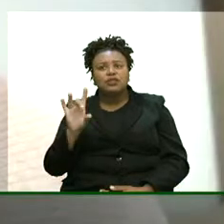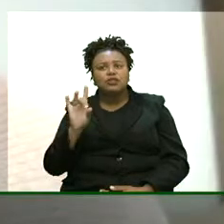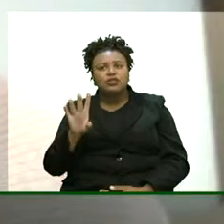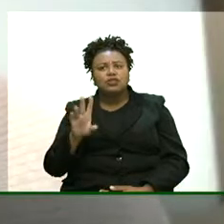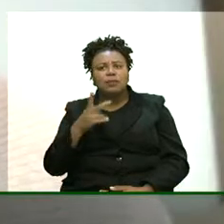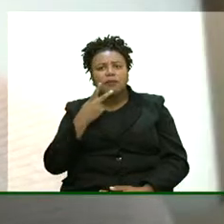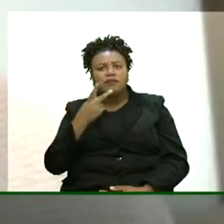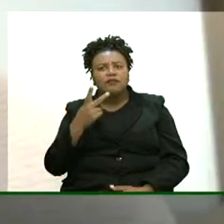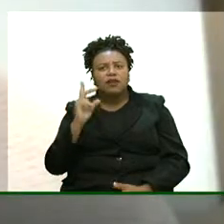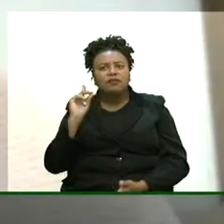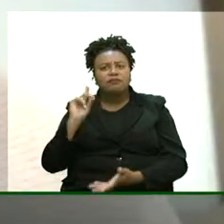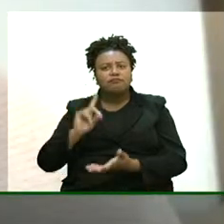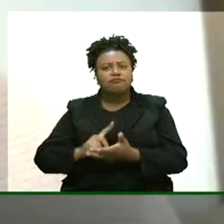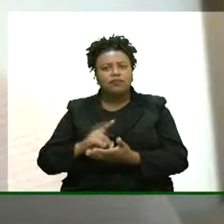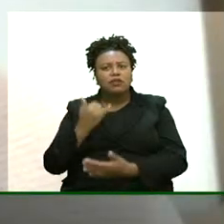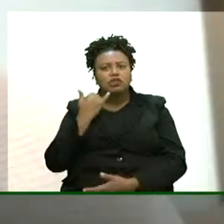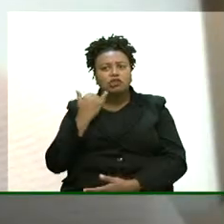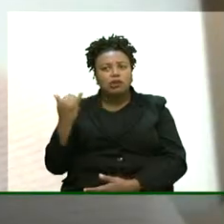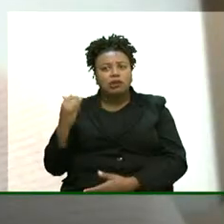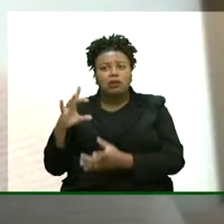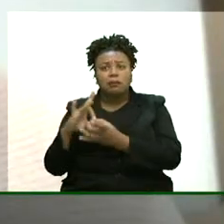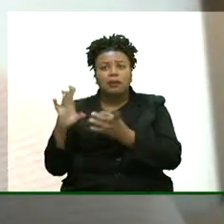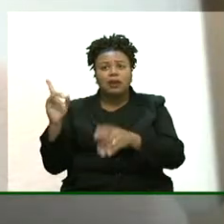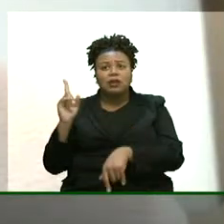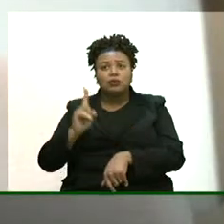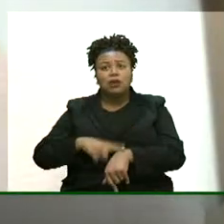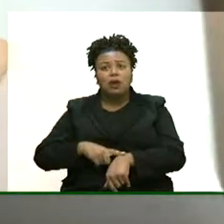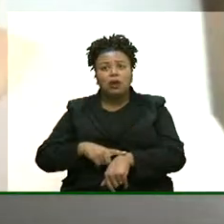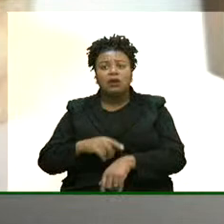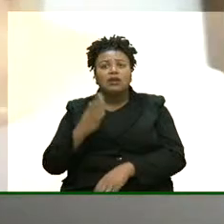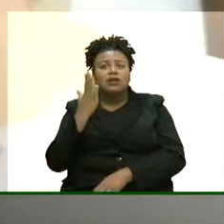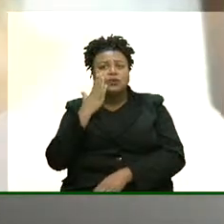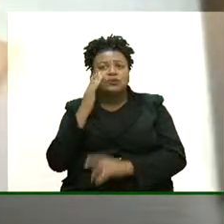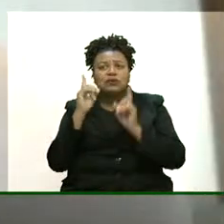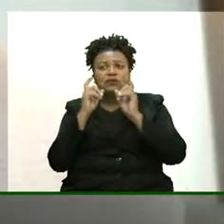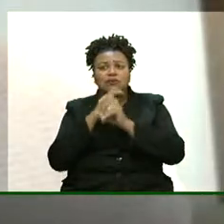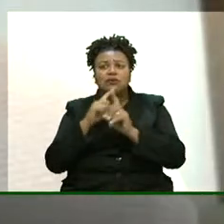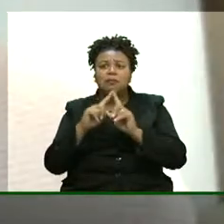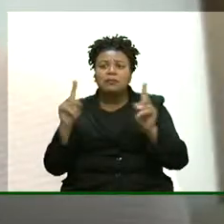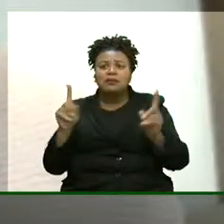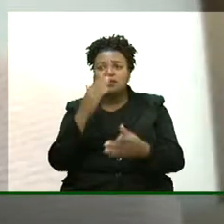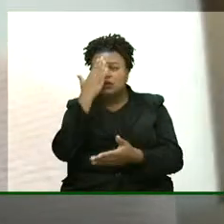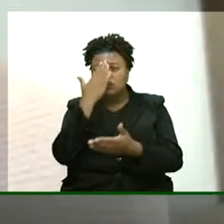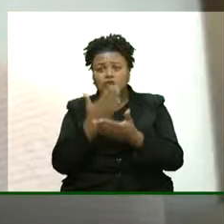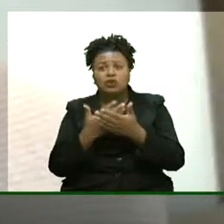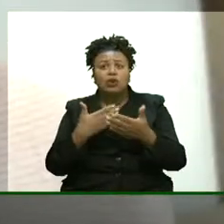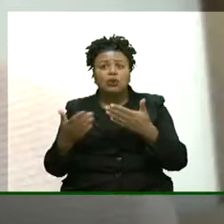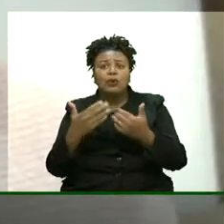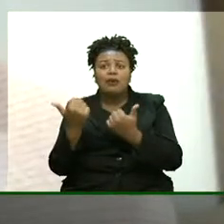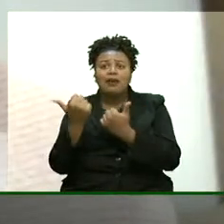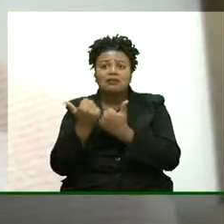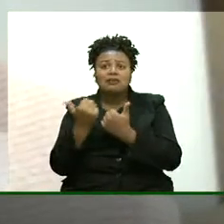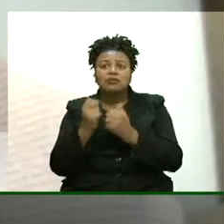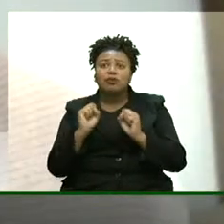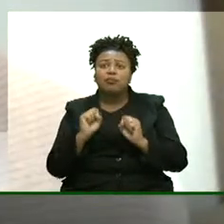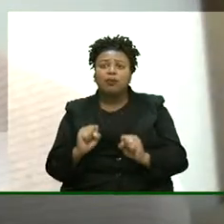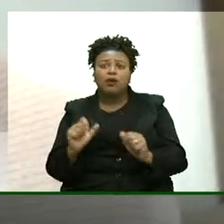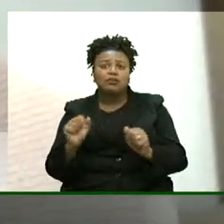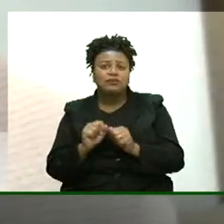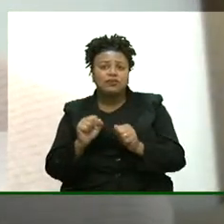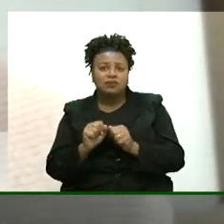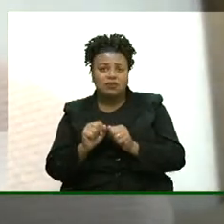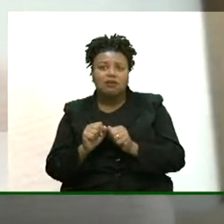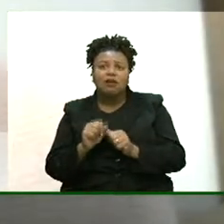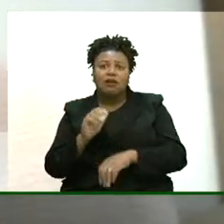para relatar, realmente a gente liga e é liberado na hora, né? Eu sei que é difícil, mas eu acredito que qualquer assessor pode fazer isso para a gente e de